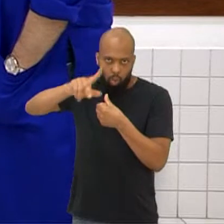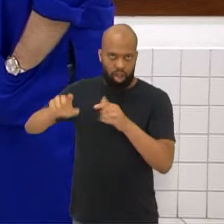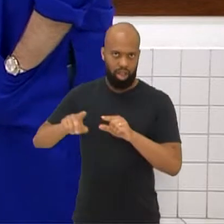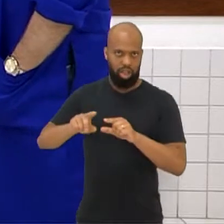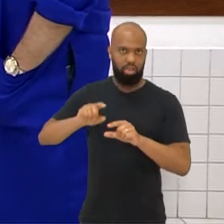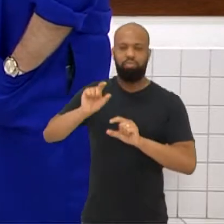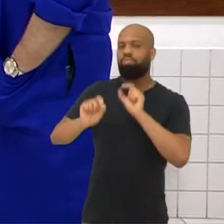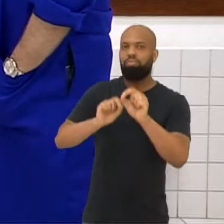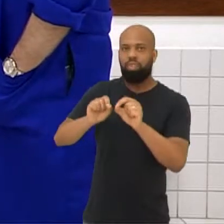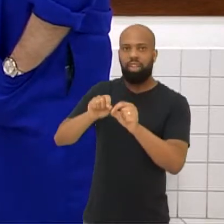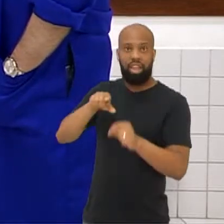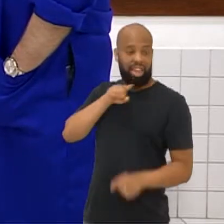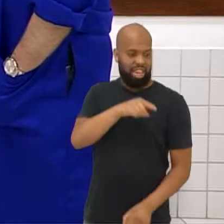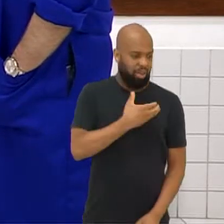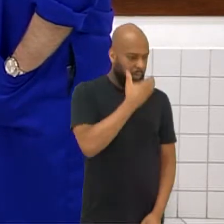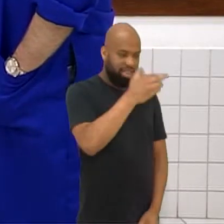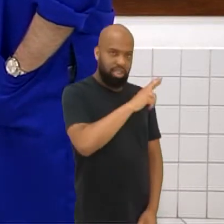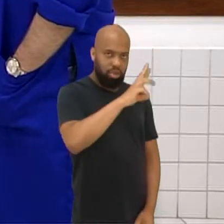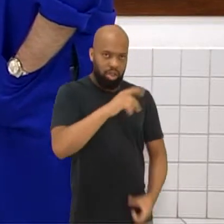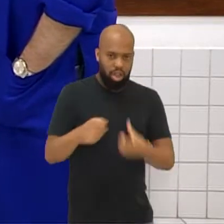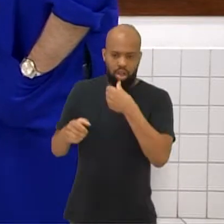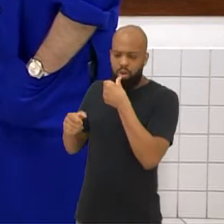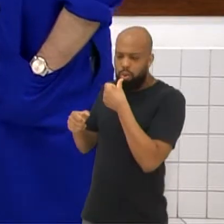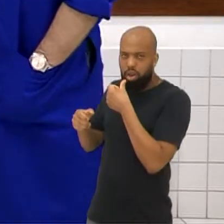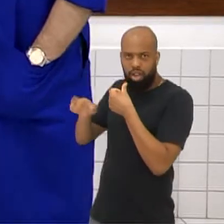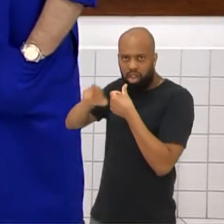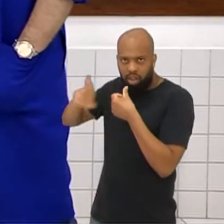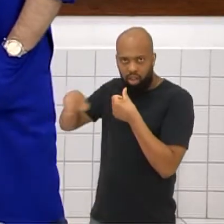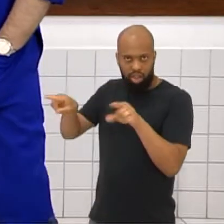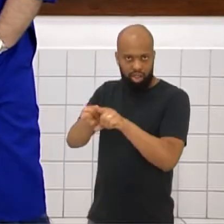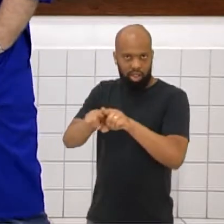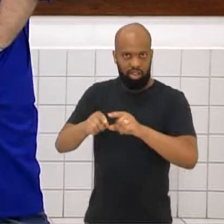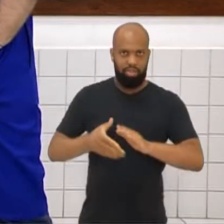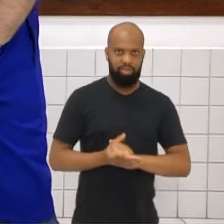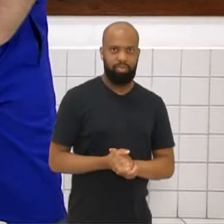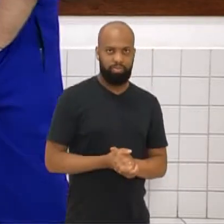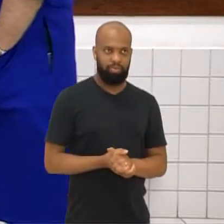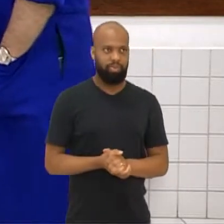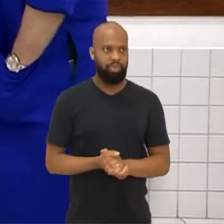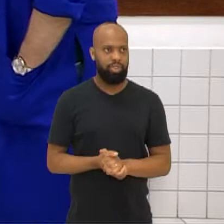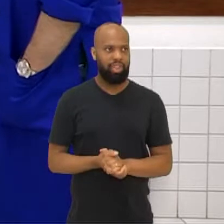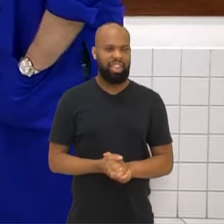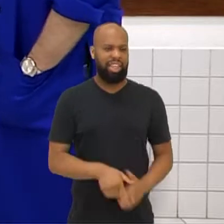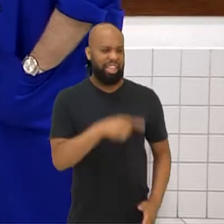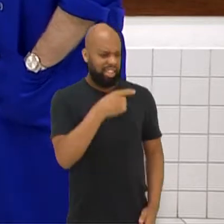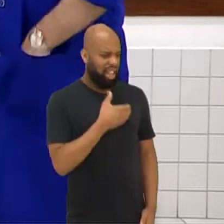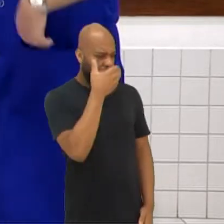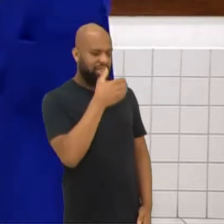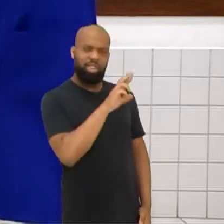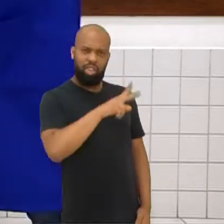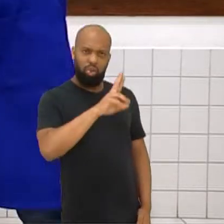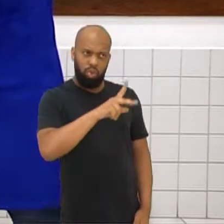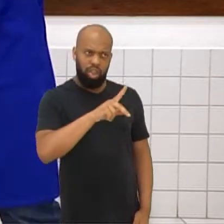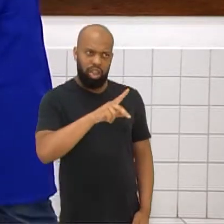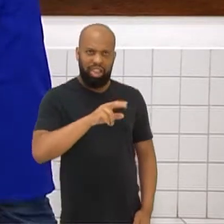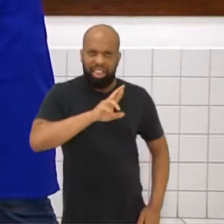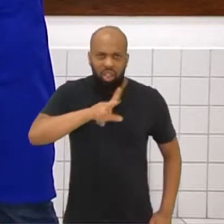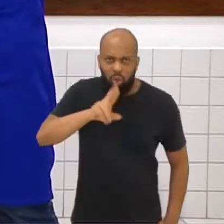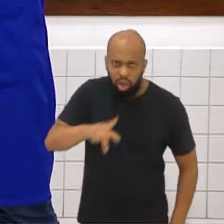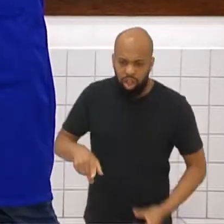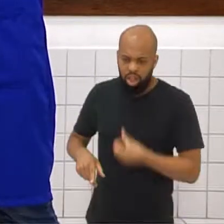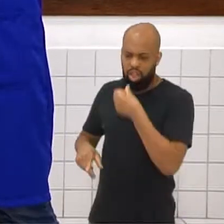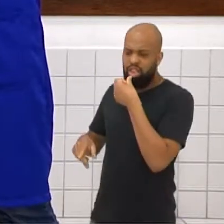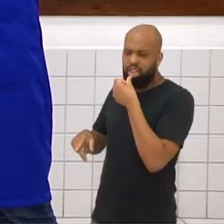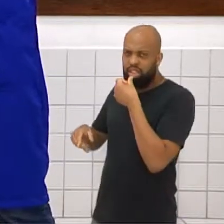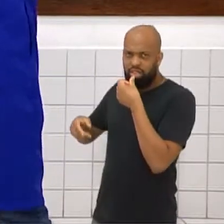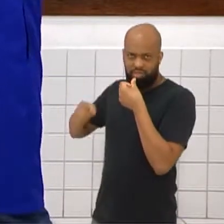Veja, isso não é uma maçã, isso não é um cachimbo. Fábio, isso não é uma maçã. Será que não é uma maçã? Isso não é um cachimbo. Você que